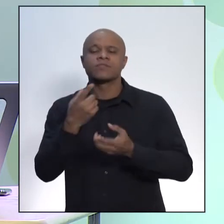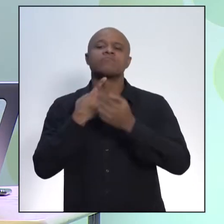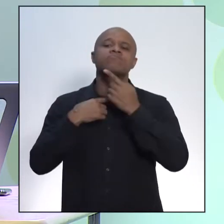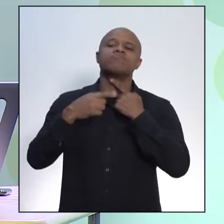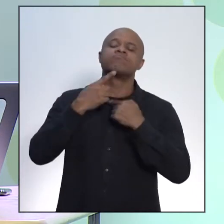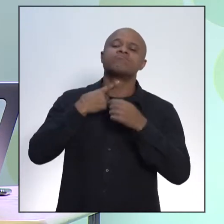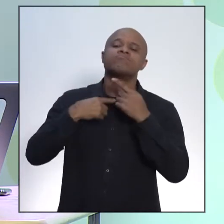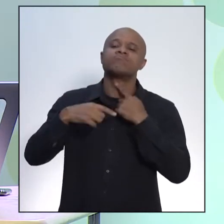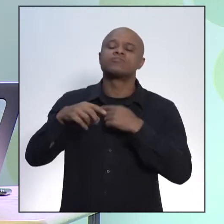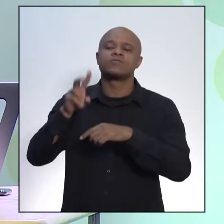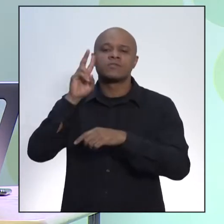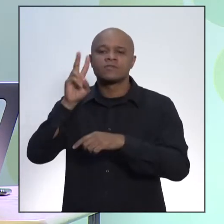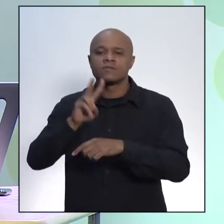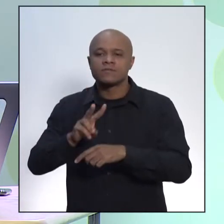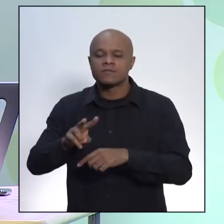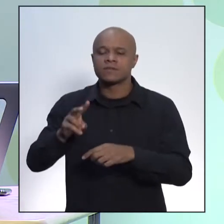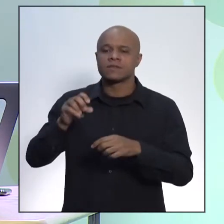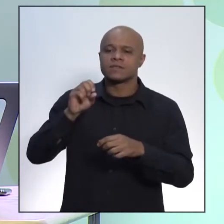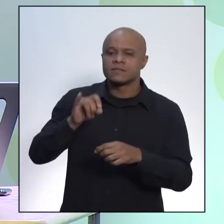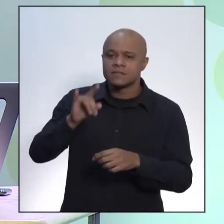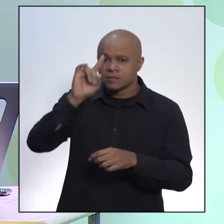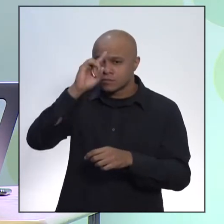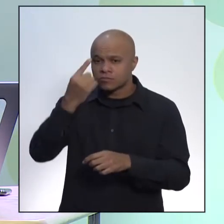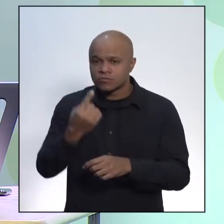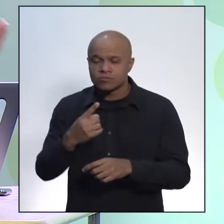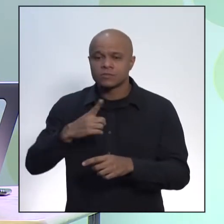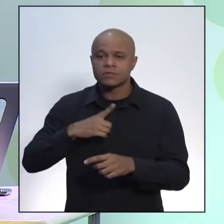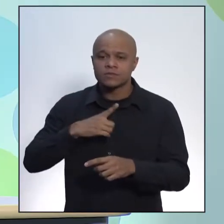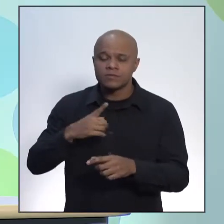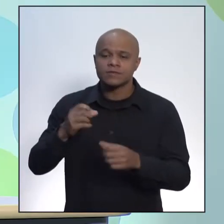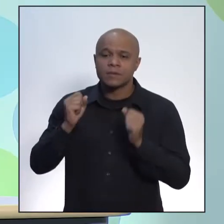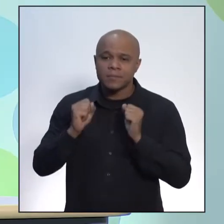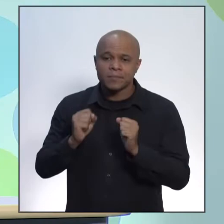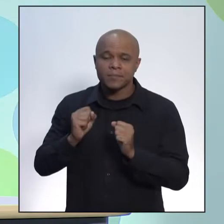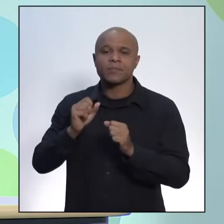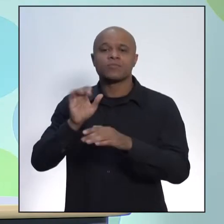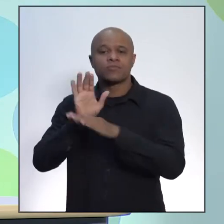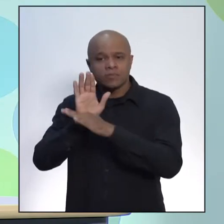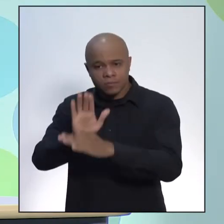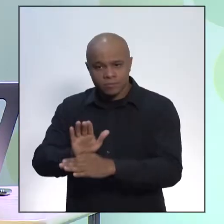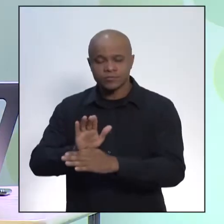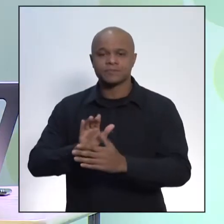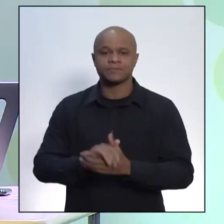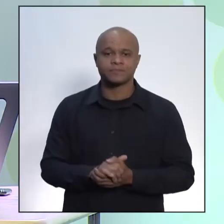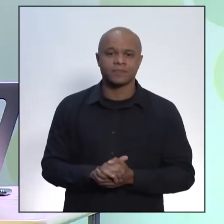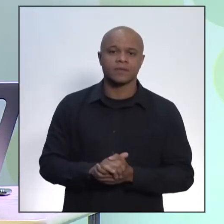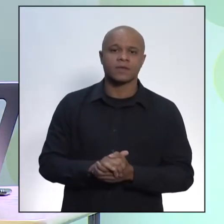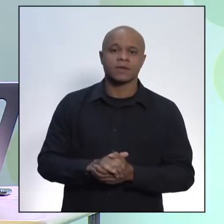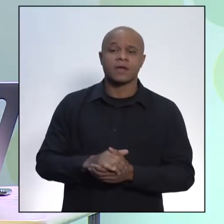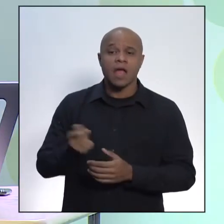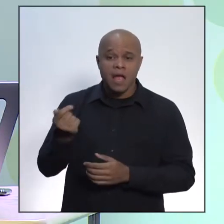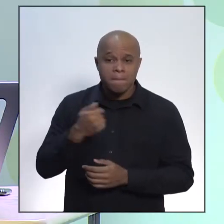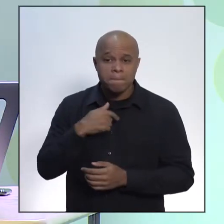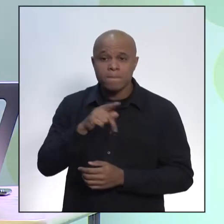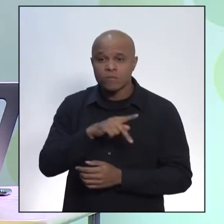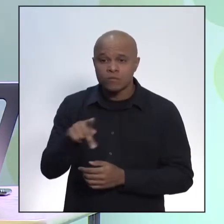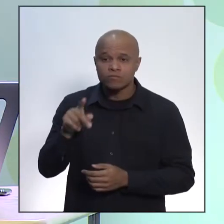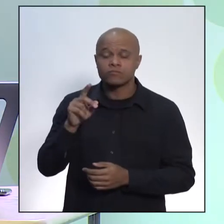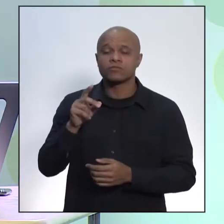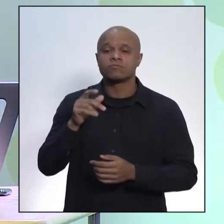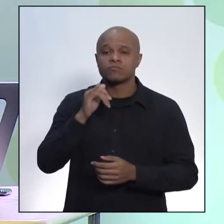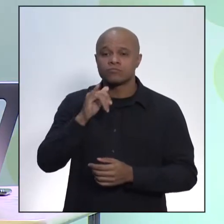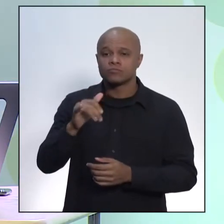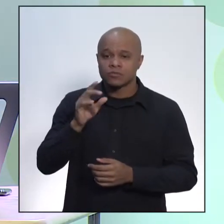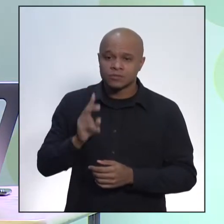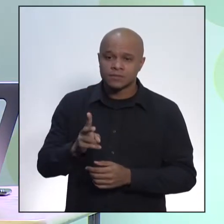de acolhimento e de escuta, e de legitimar e de falar sobre essas dores que emergem. Eu, como professor, sempre digo que a nossa